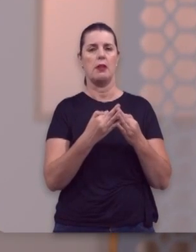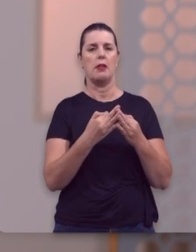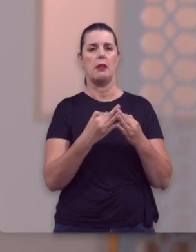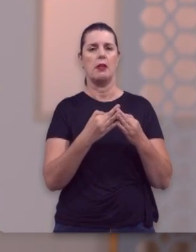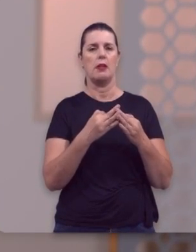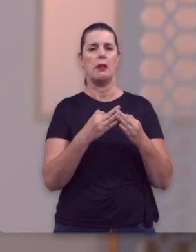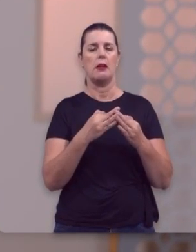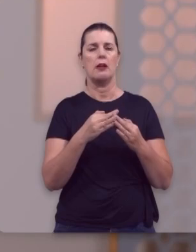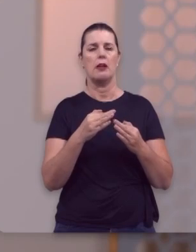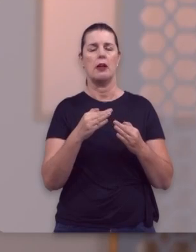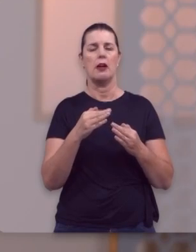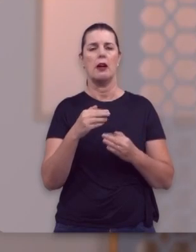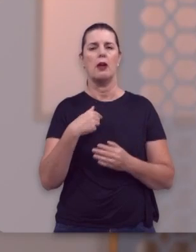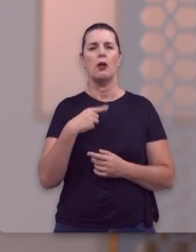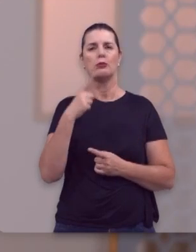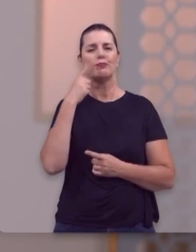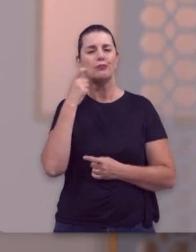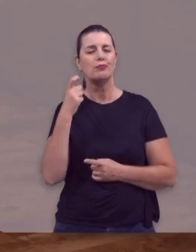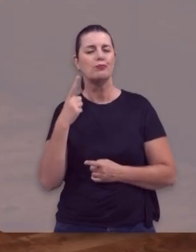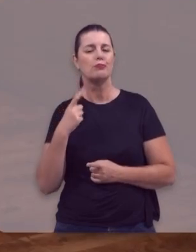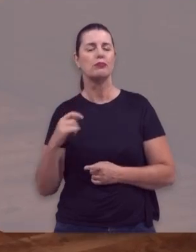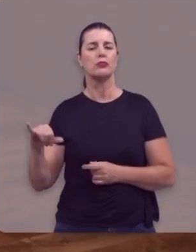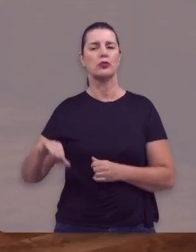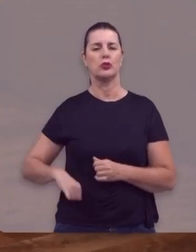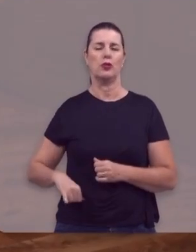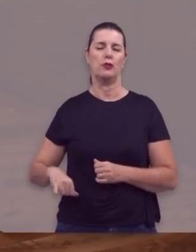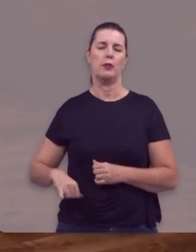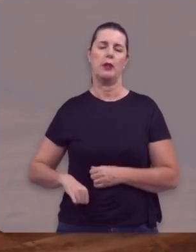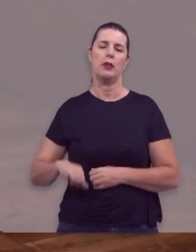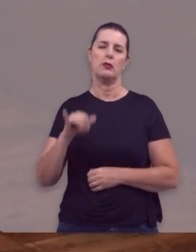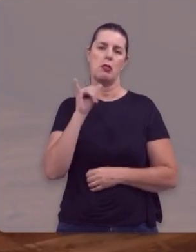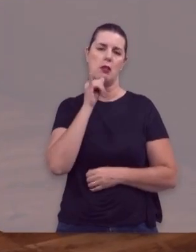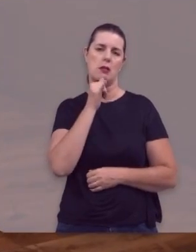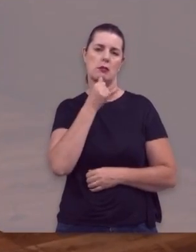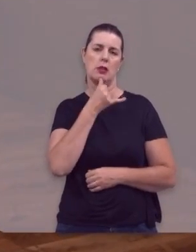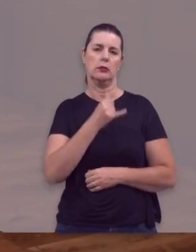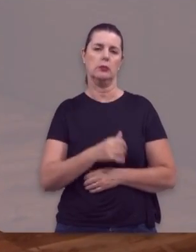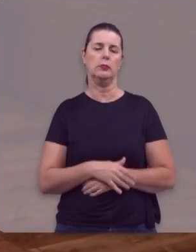amargas, as dores mais atrozes.